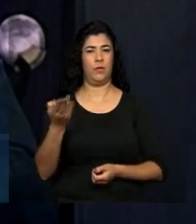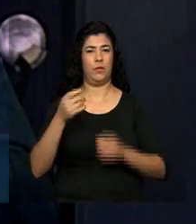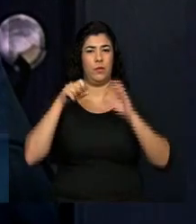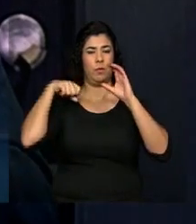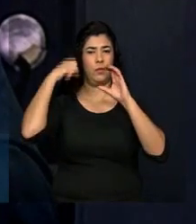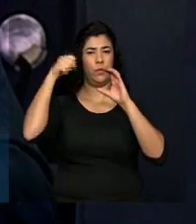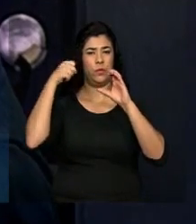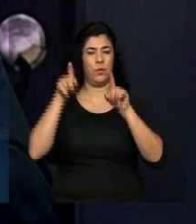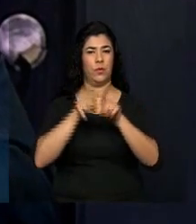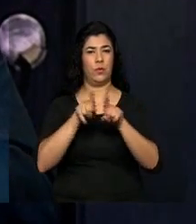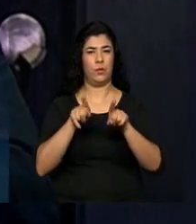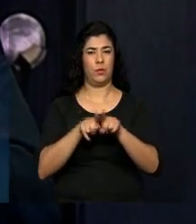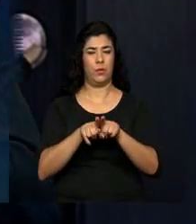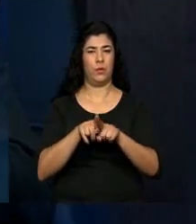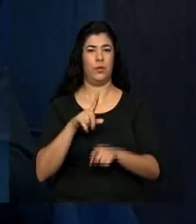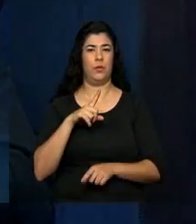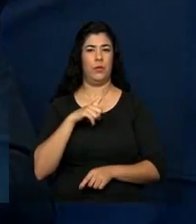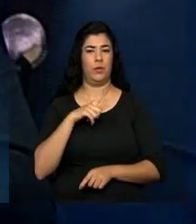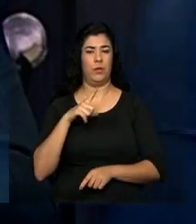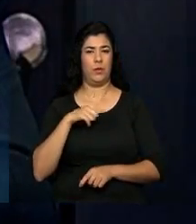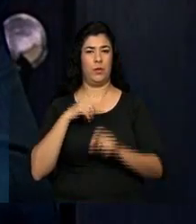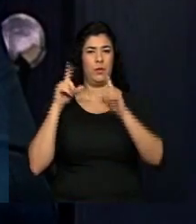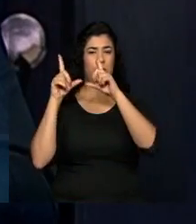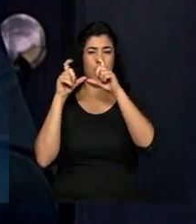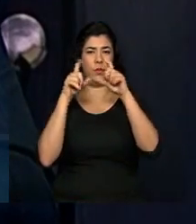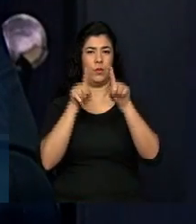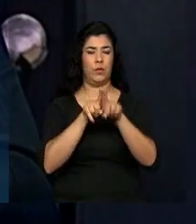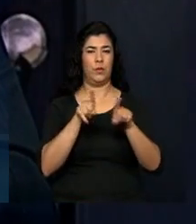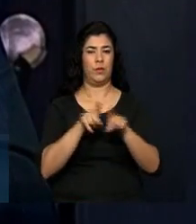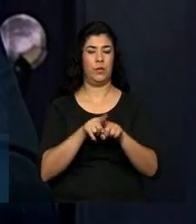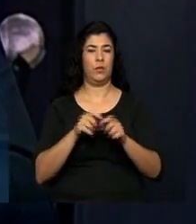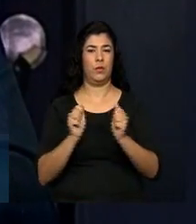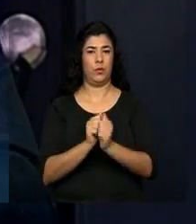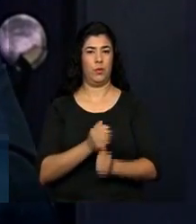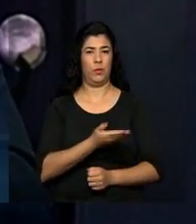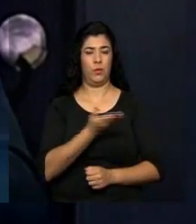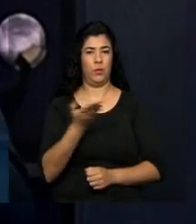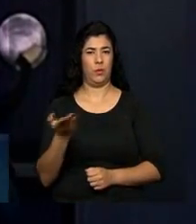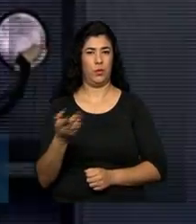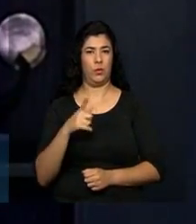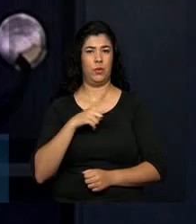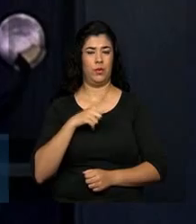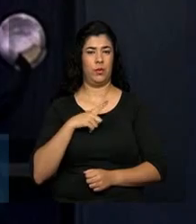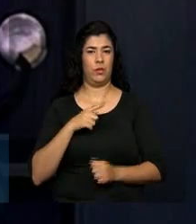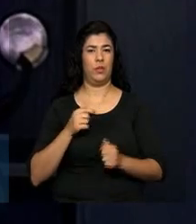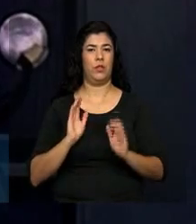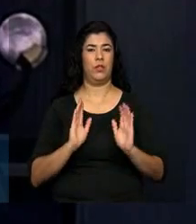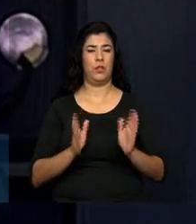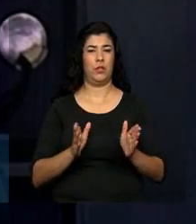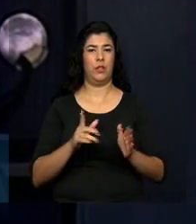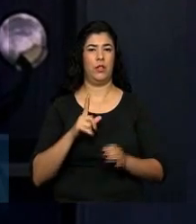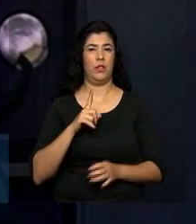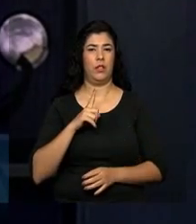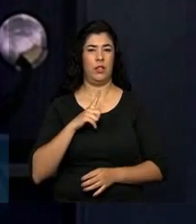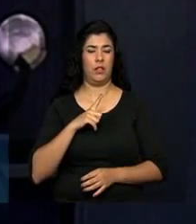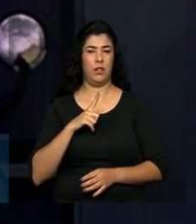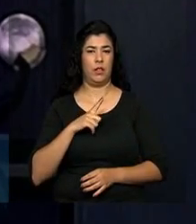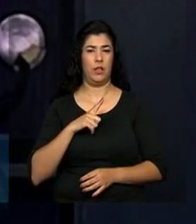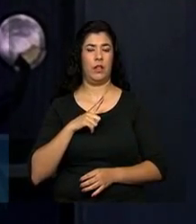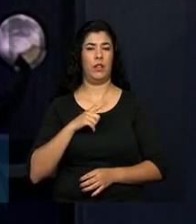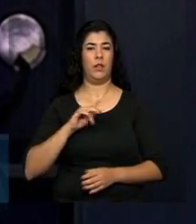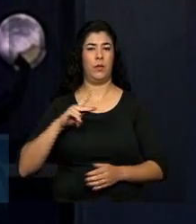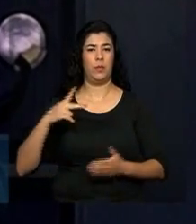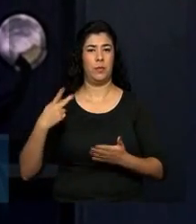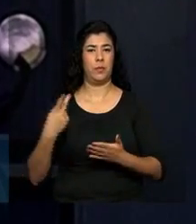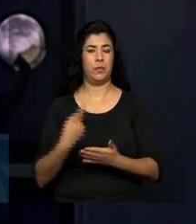jornalistas fotógrafos E cinegrafistas por estarem aqui conosco hoje é um momento